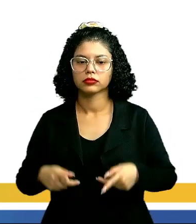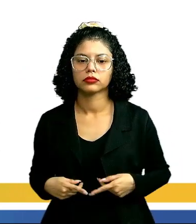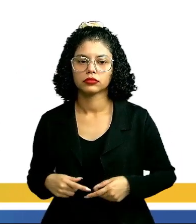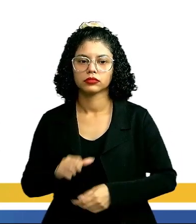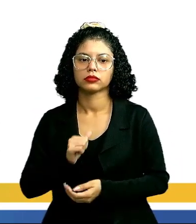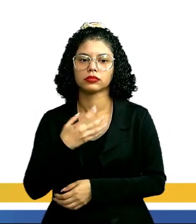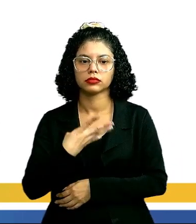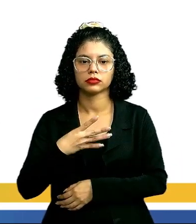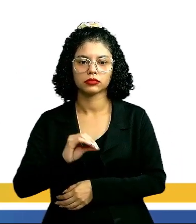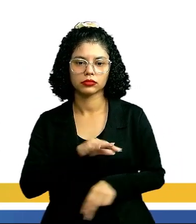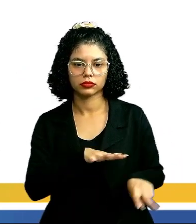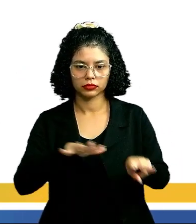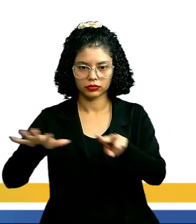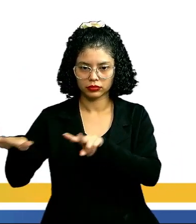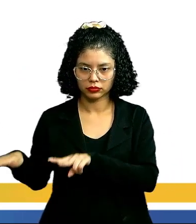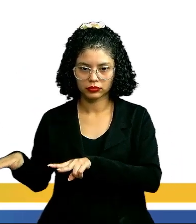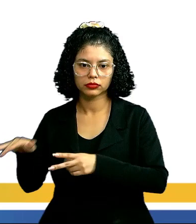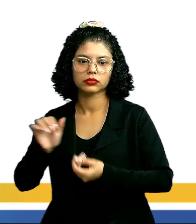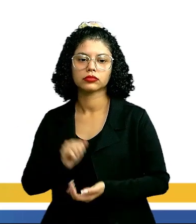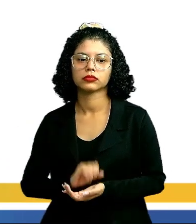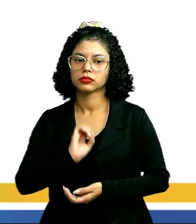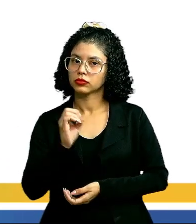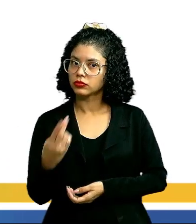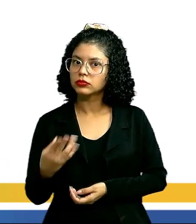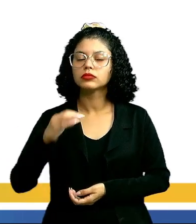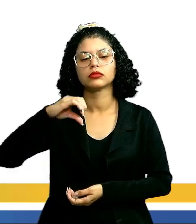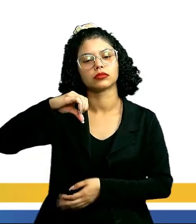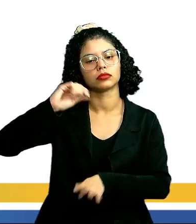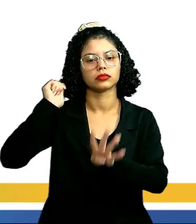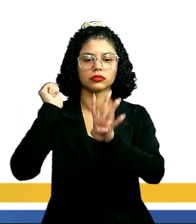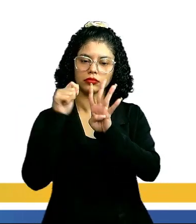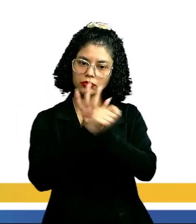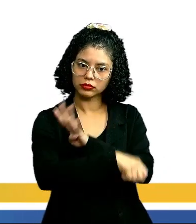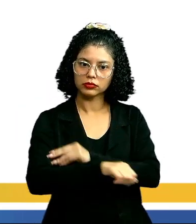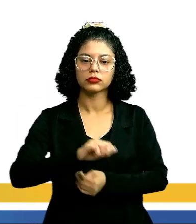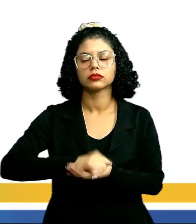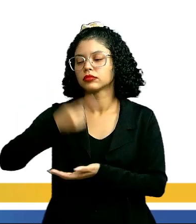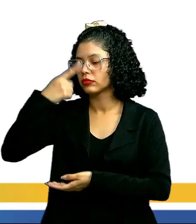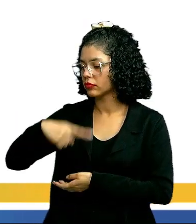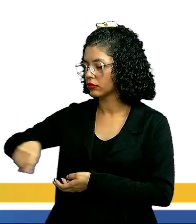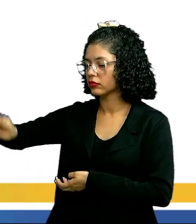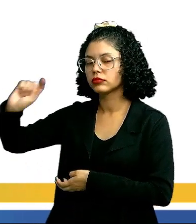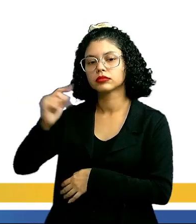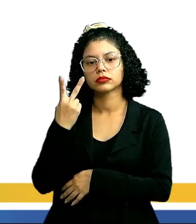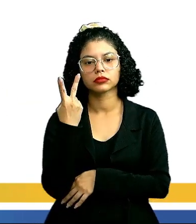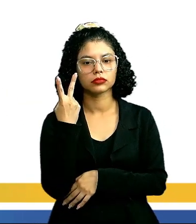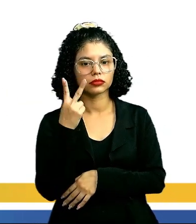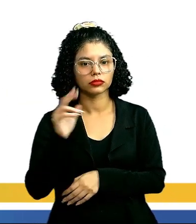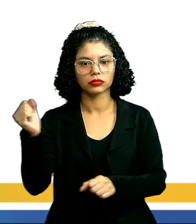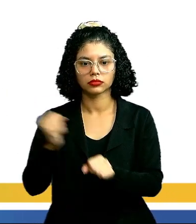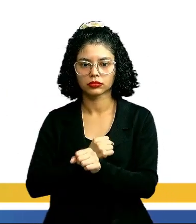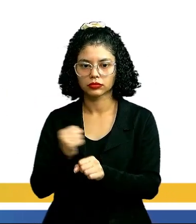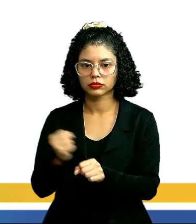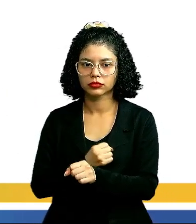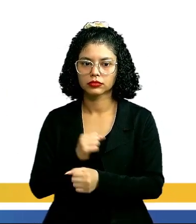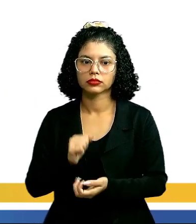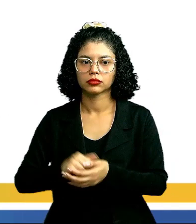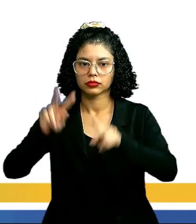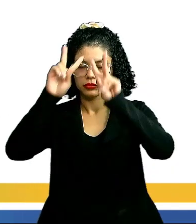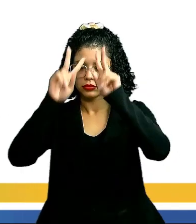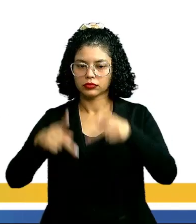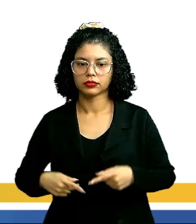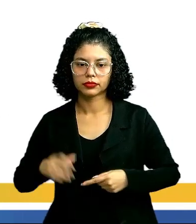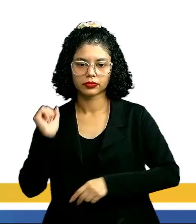dura 40 semanas, ou 9 meses. Já nos elefantes duram 2 anos. Bom, mas nós estamos falando de seres